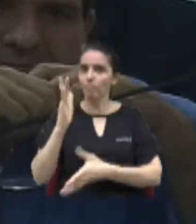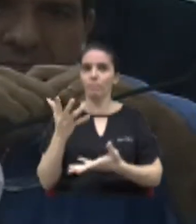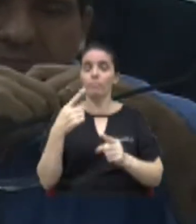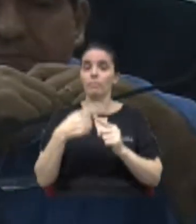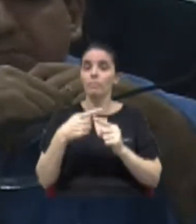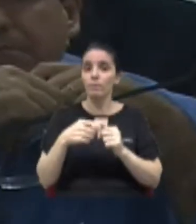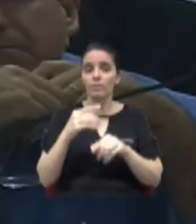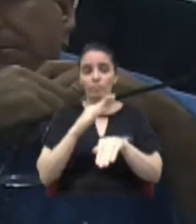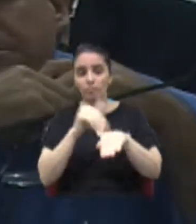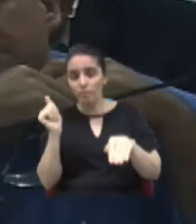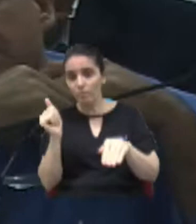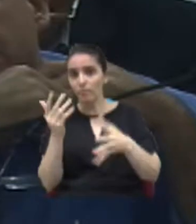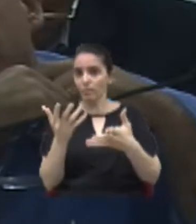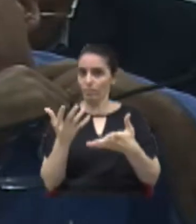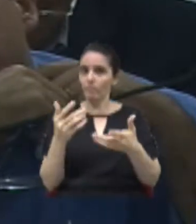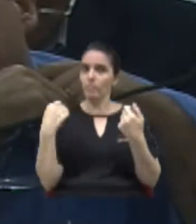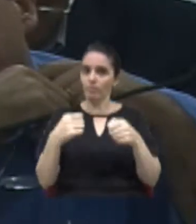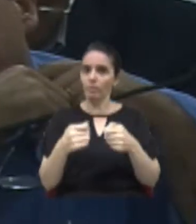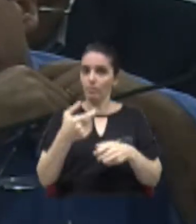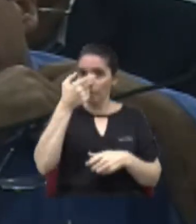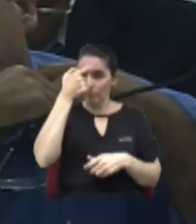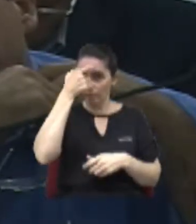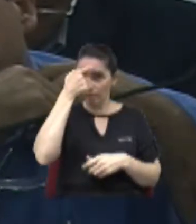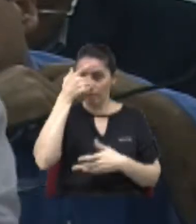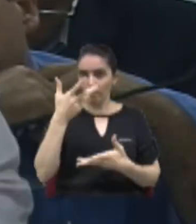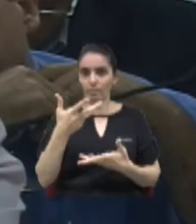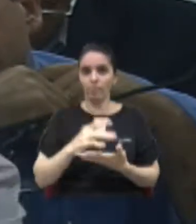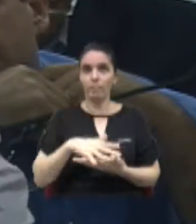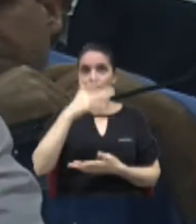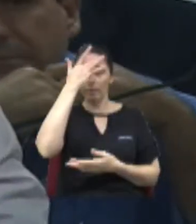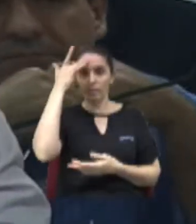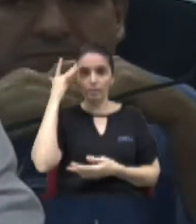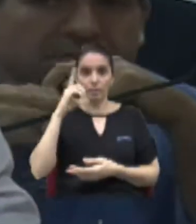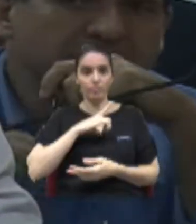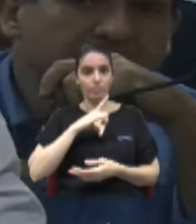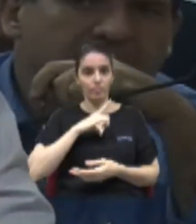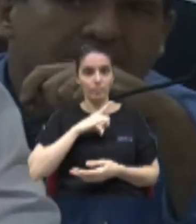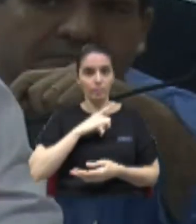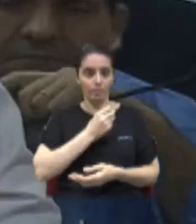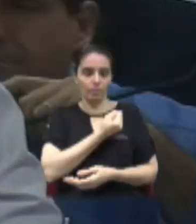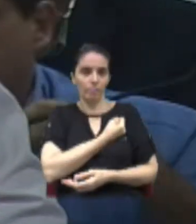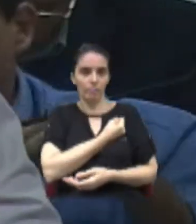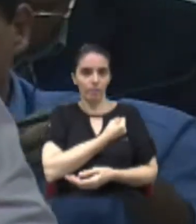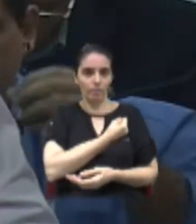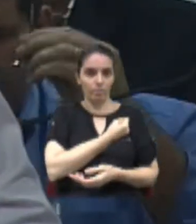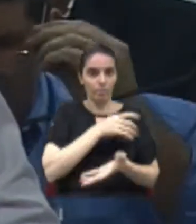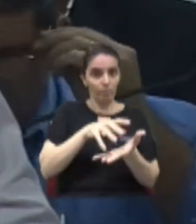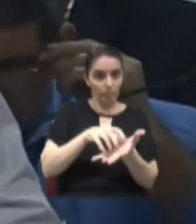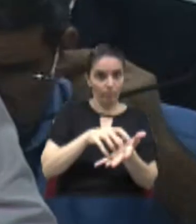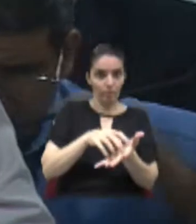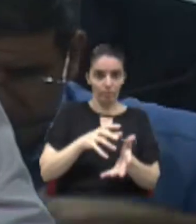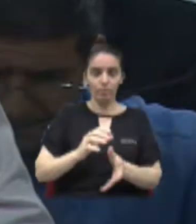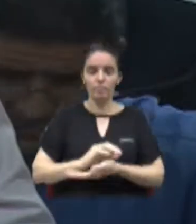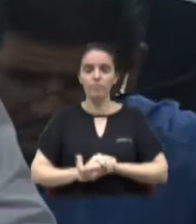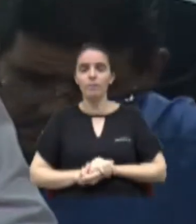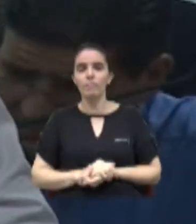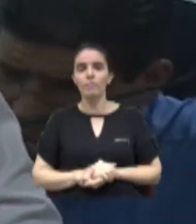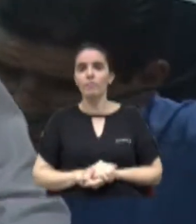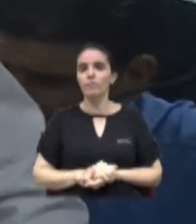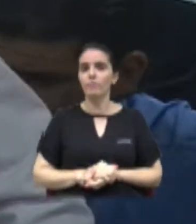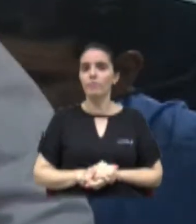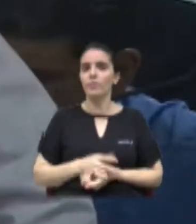sistema habitacional do município, sempre está procurando a Secretaria de Habitação e deixando sempre o endereço e os